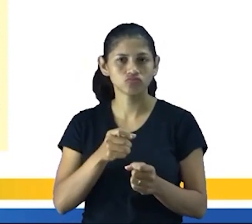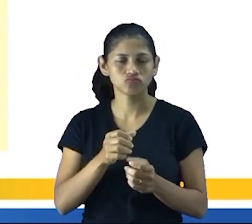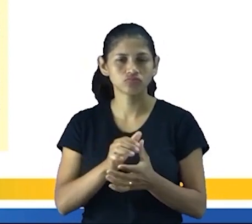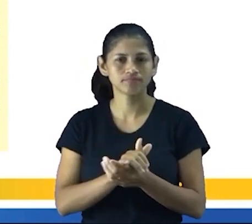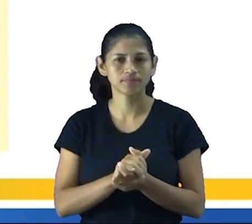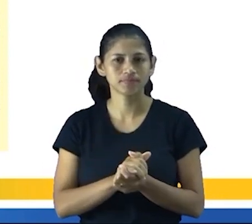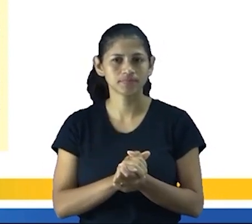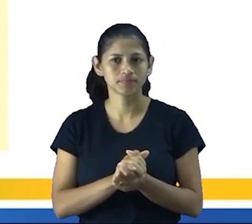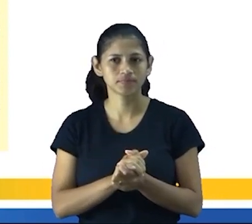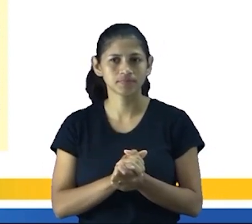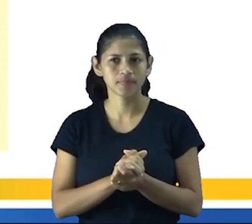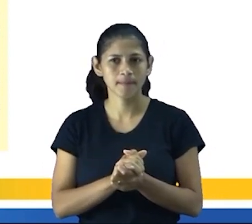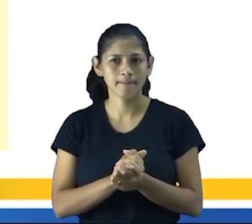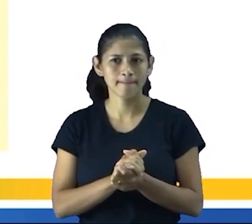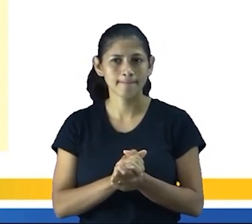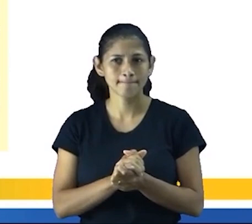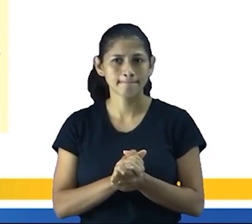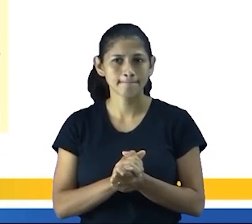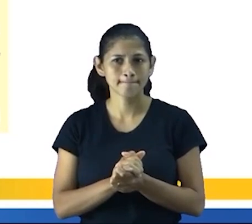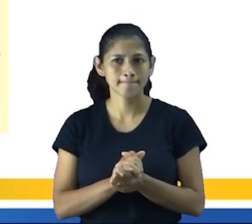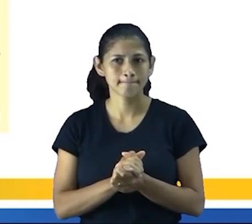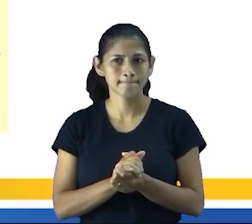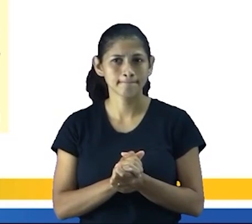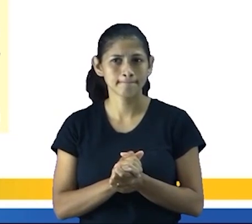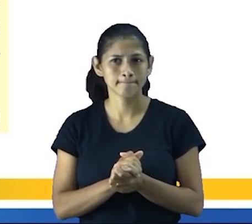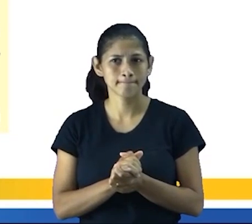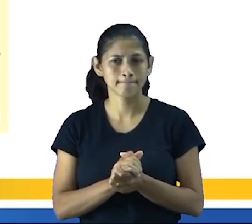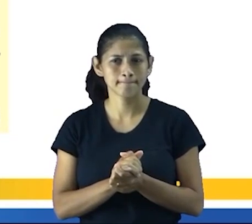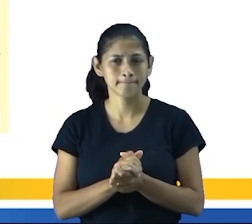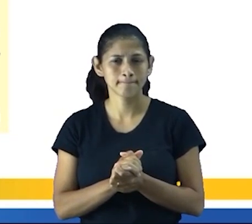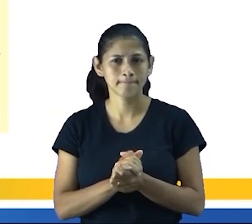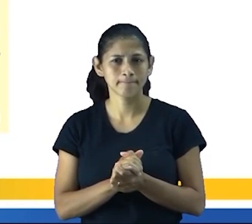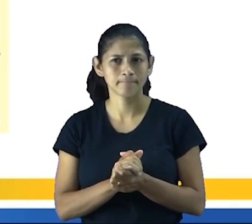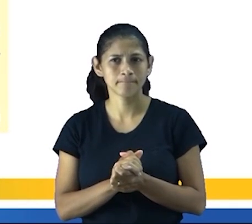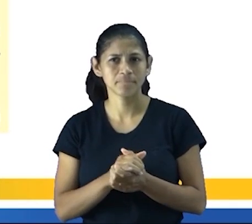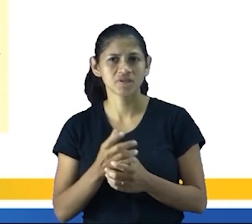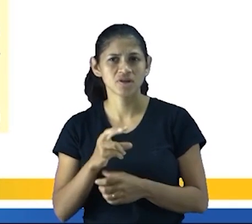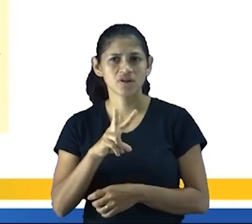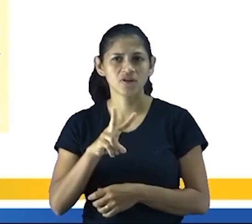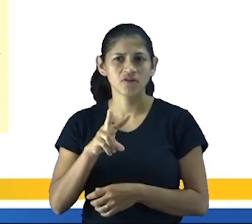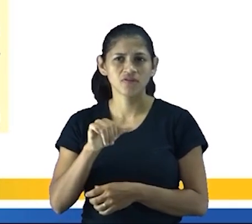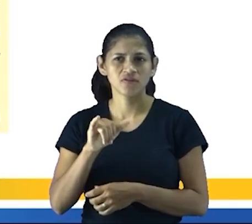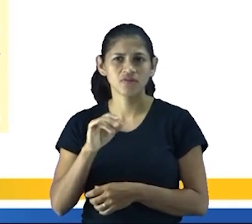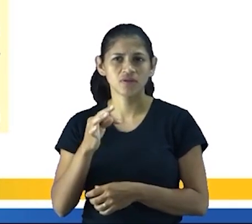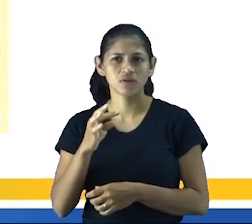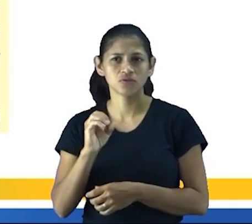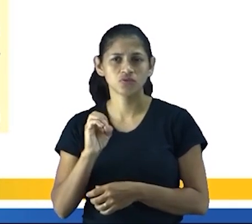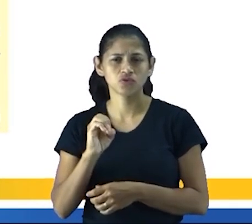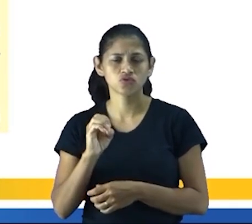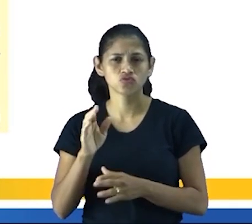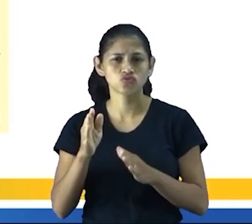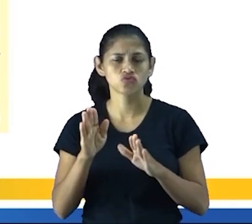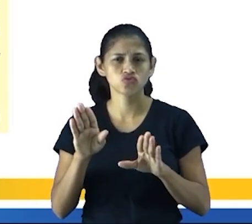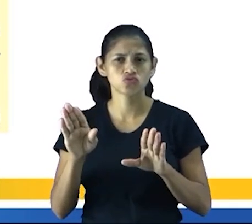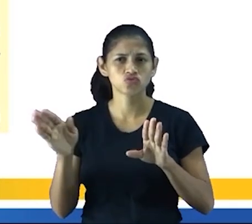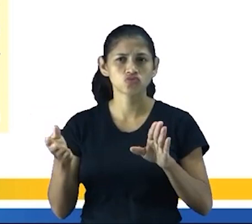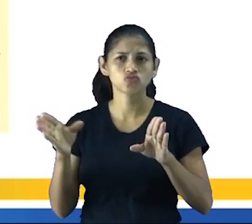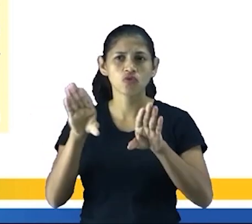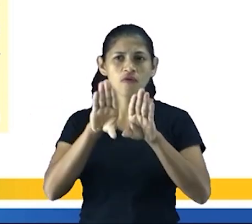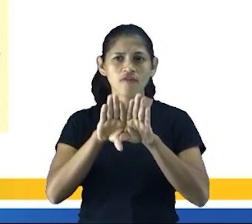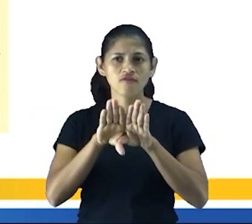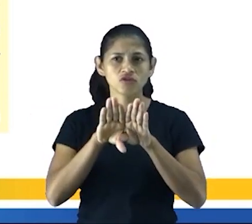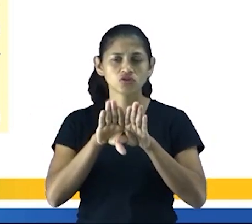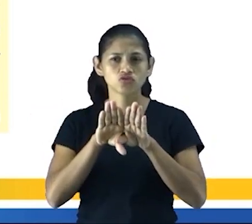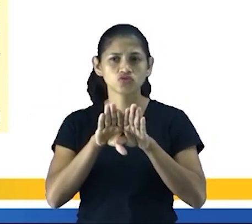não sofrer muito, certo? Vamos lá. Sinhá Vitória fechou-se na camarinha, rebocando